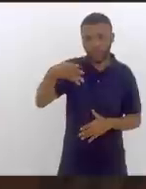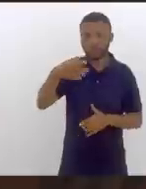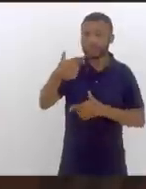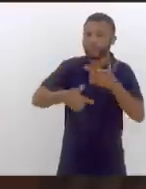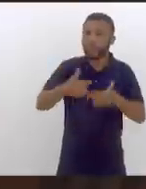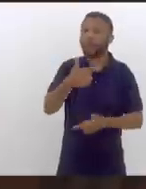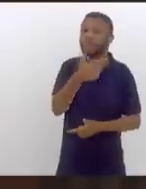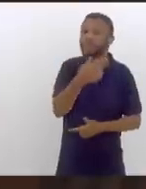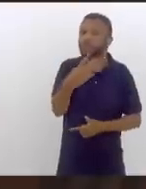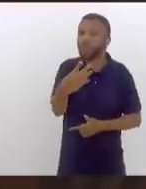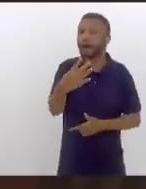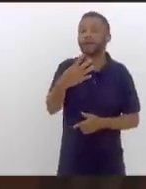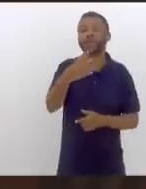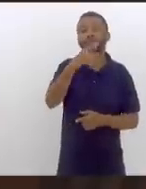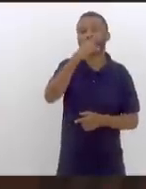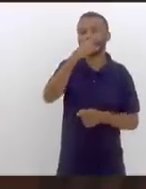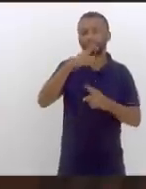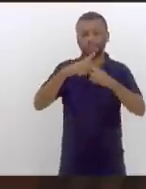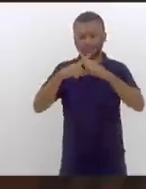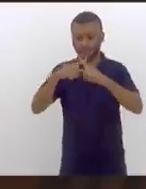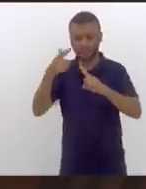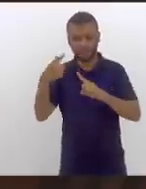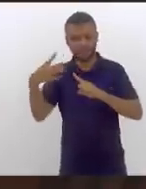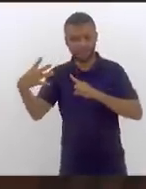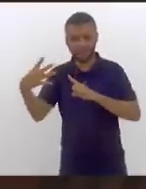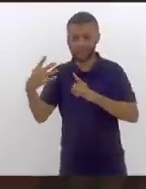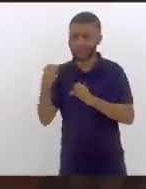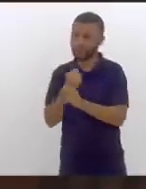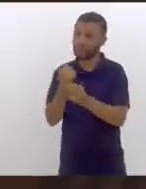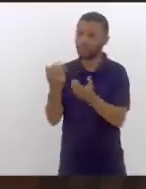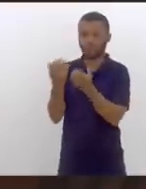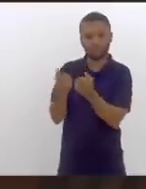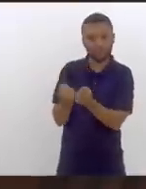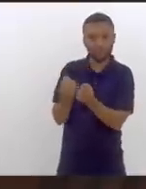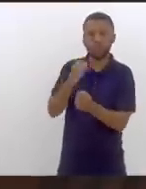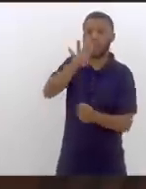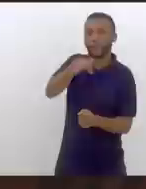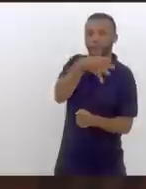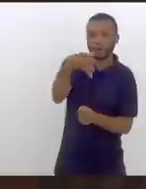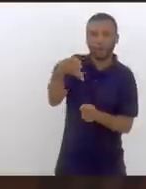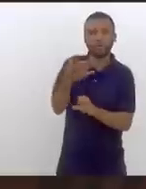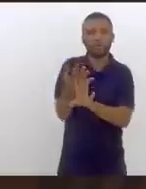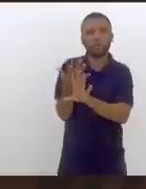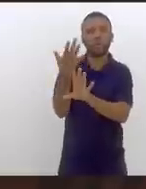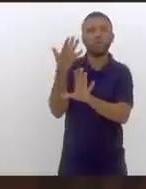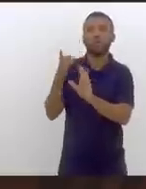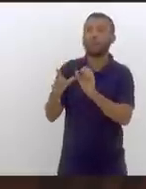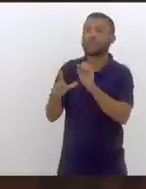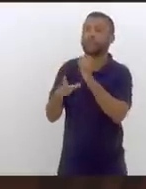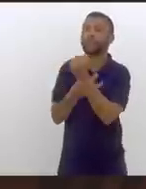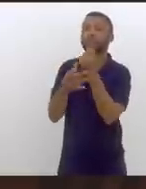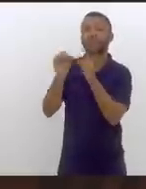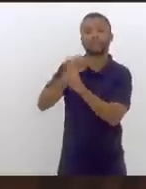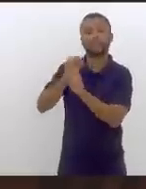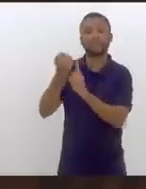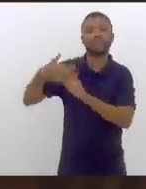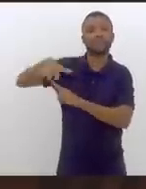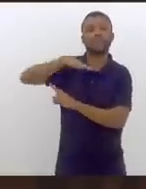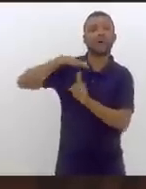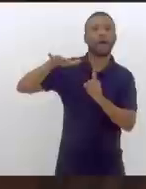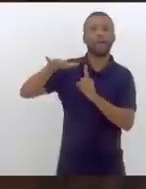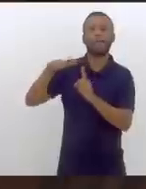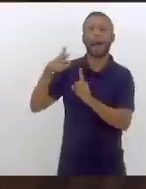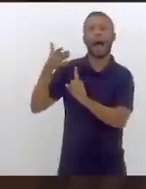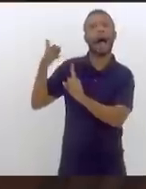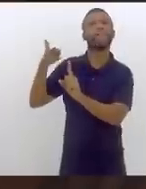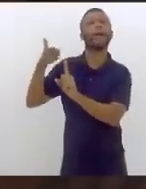24 inadmissível uma escala como essa ao invés de eu passar a ser uma segurança para a sociedade eu passa a ser uma ameaça para